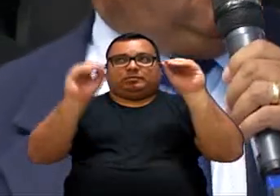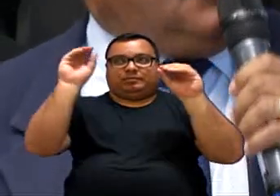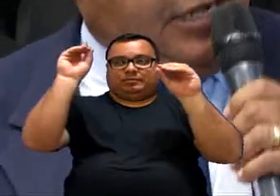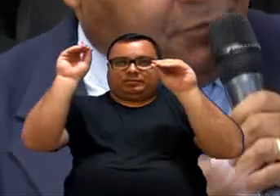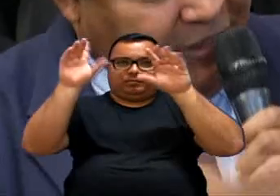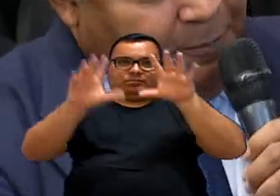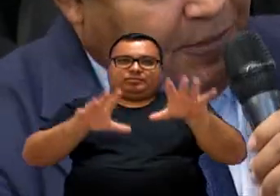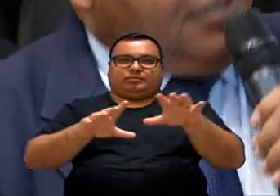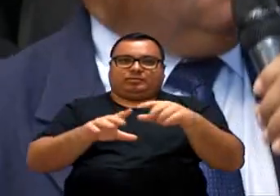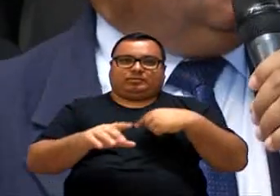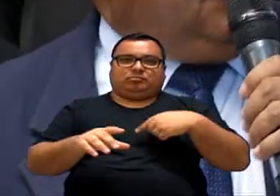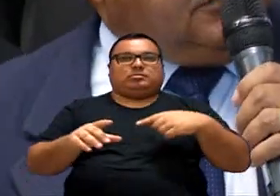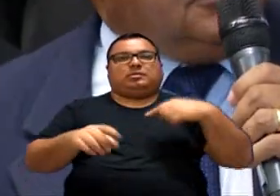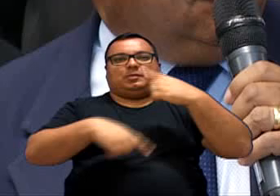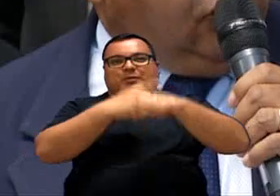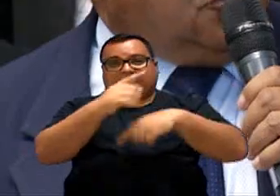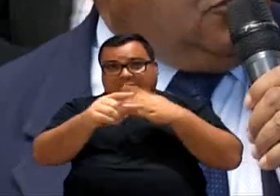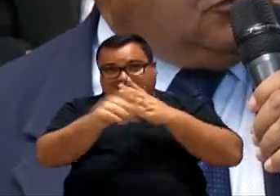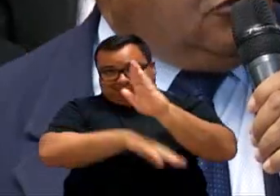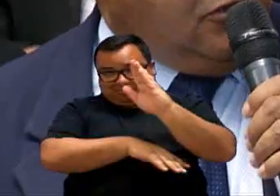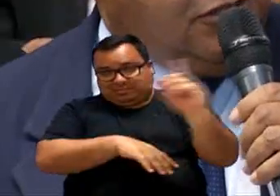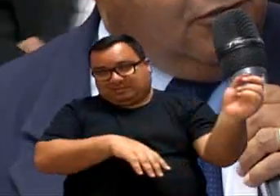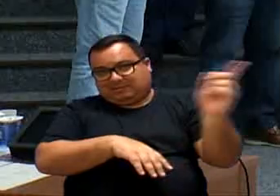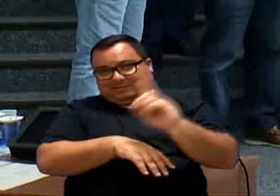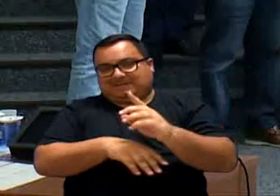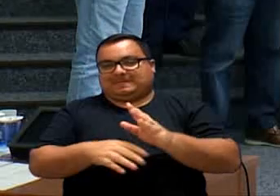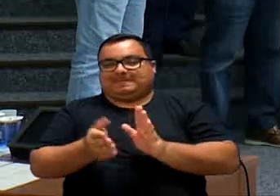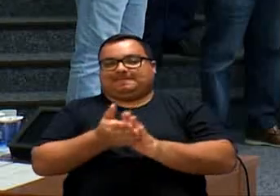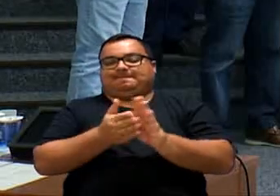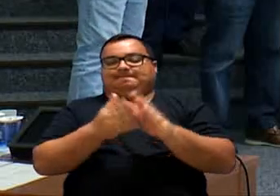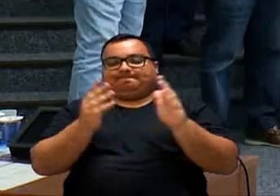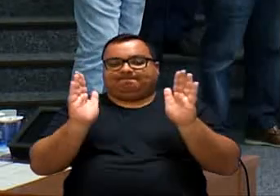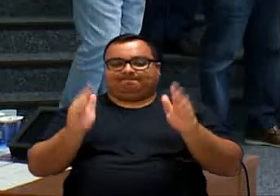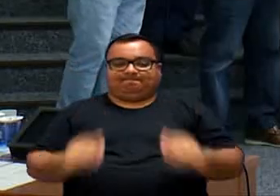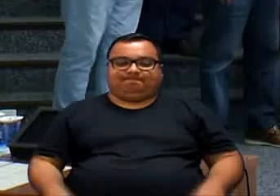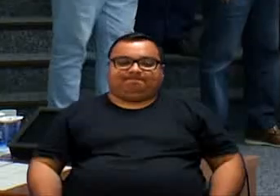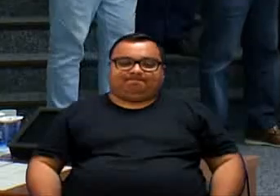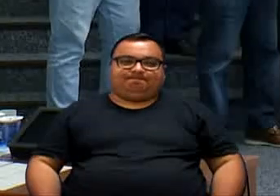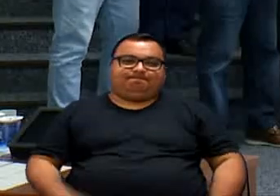porque nós estaremos sempre fazendo esse voto de congratulações. Um abraço a todos.